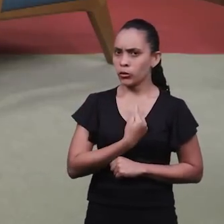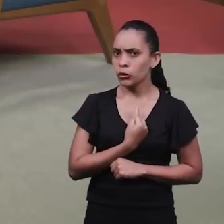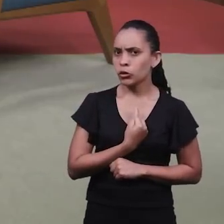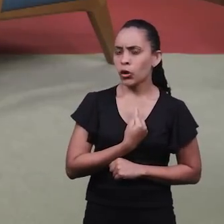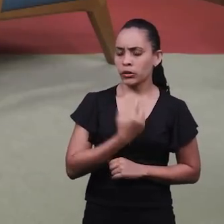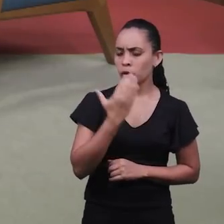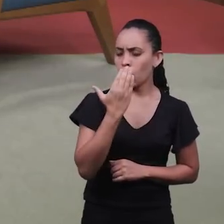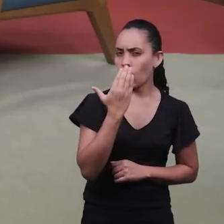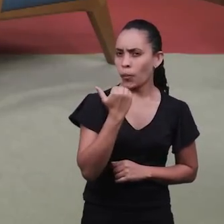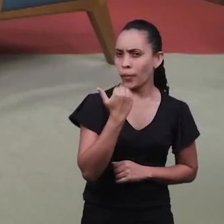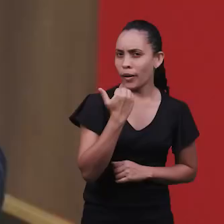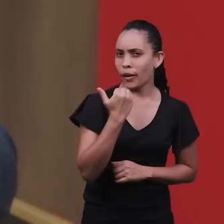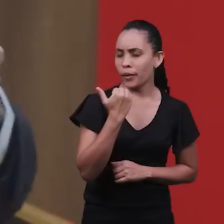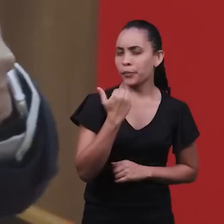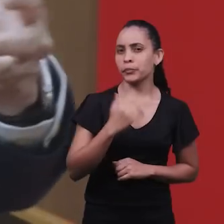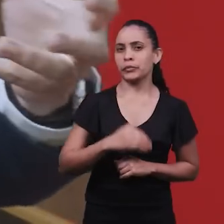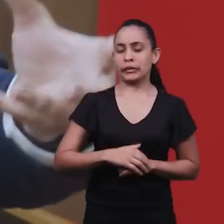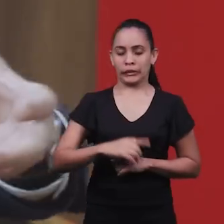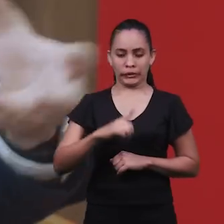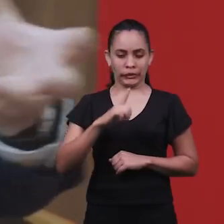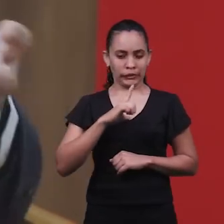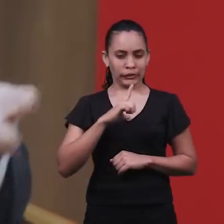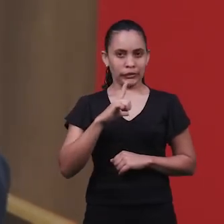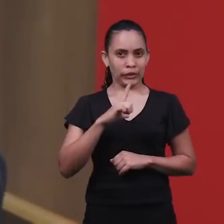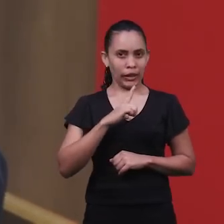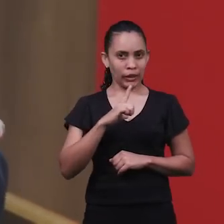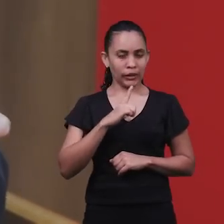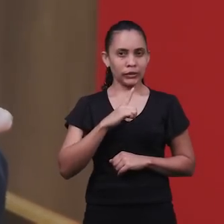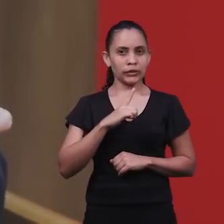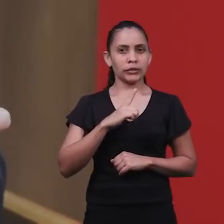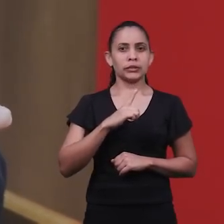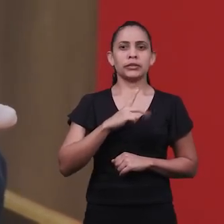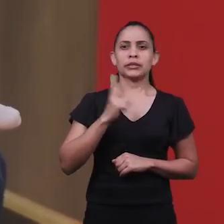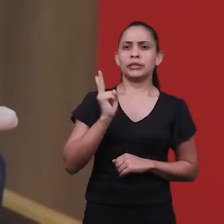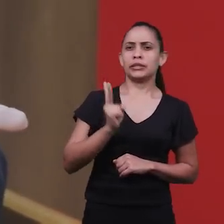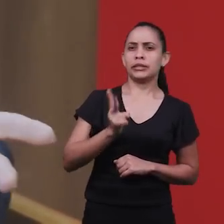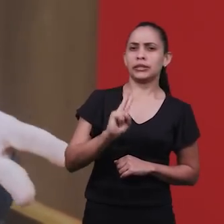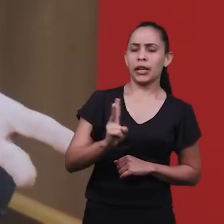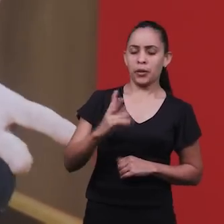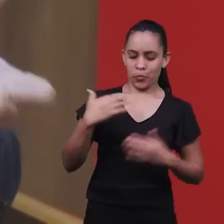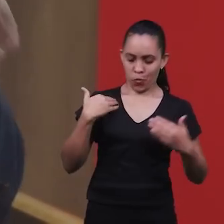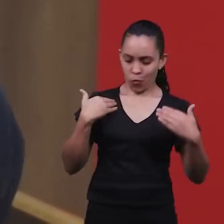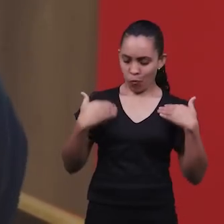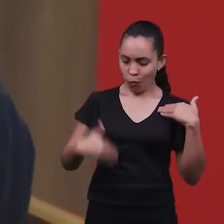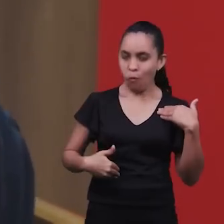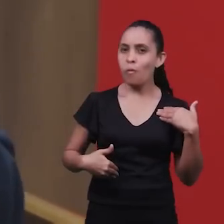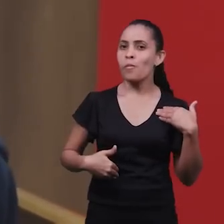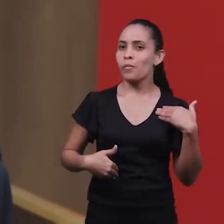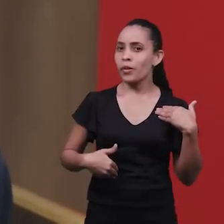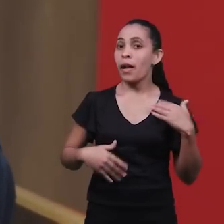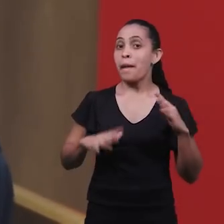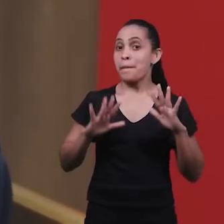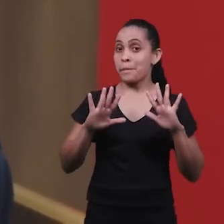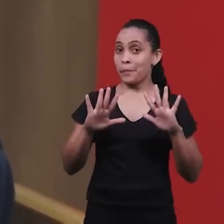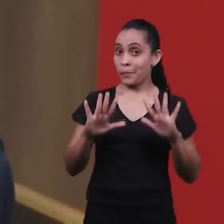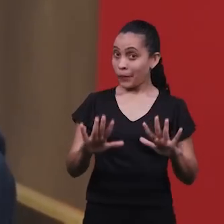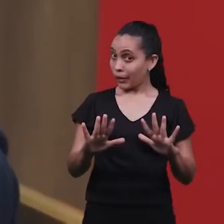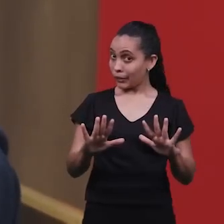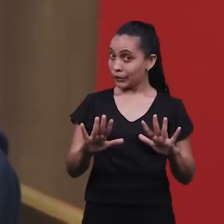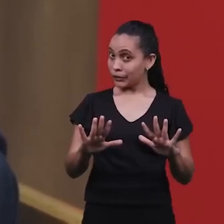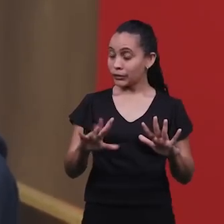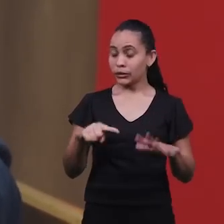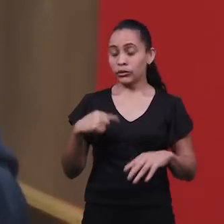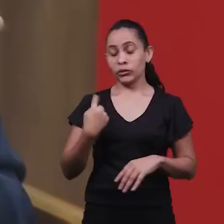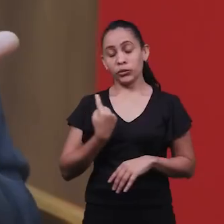nos alimentarmos desses alimentos cotidianos, isso não nos impede